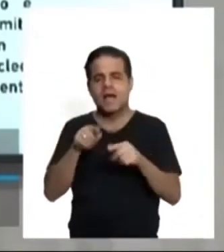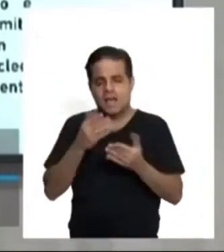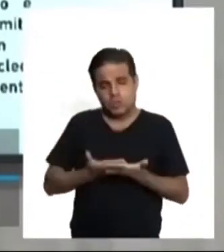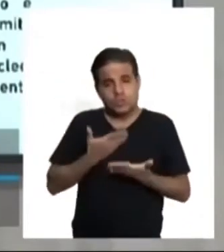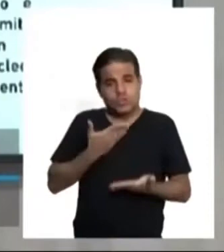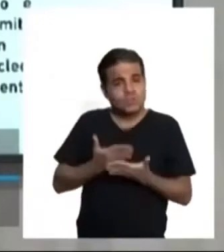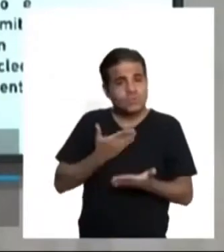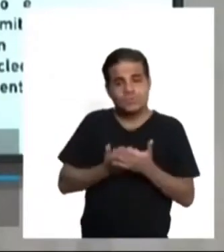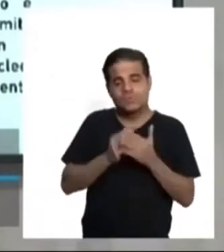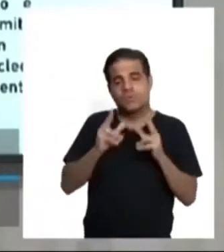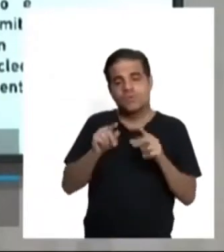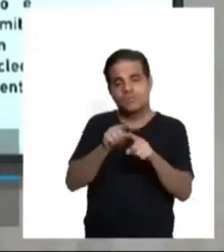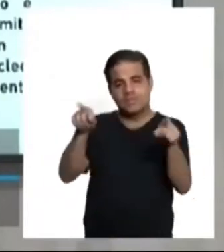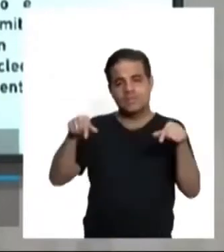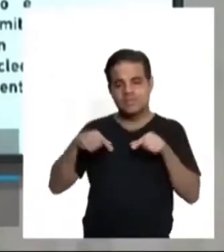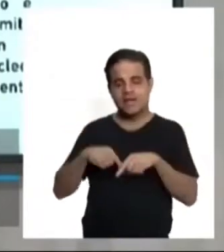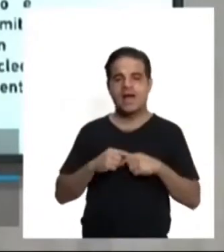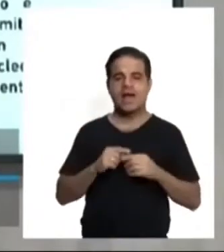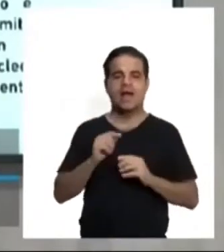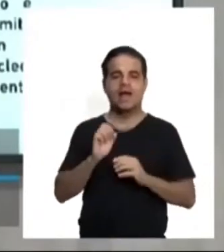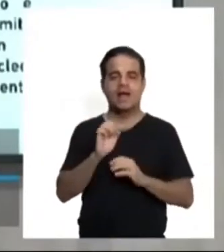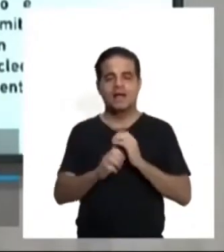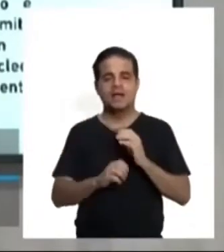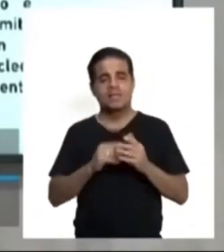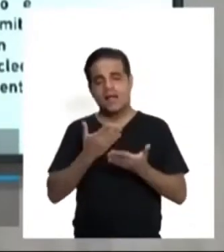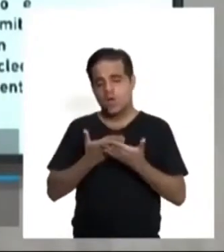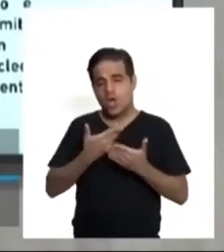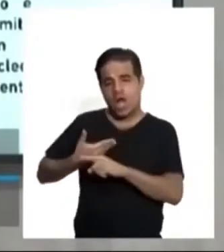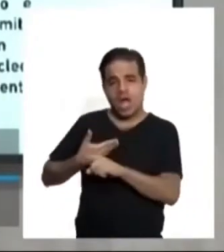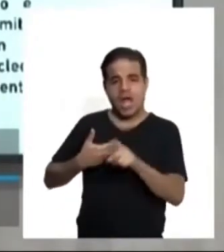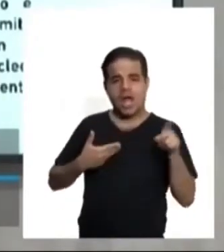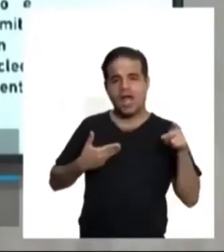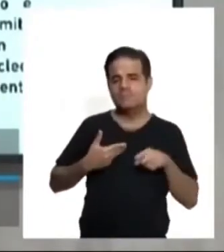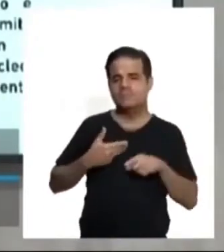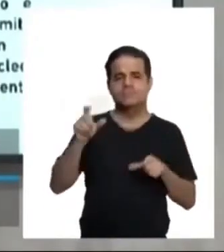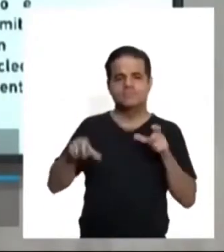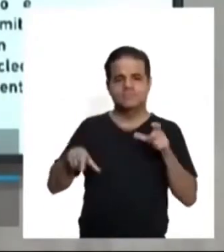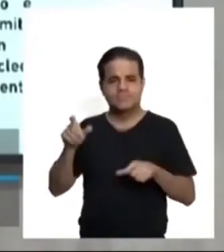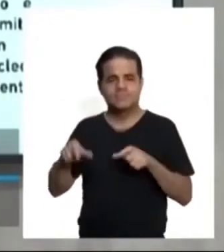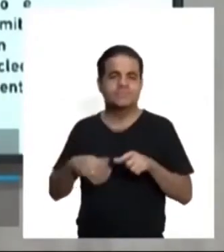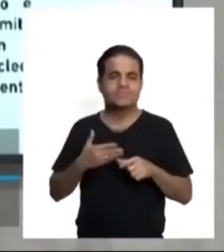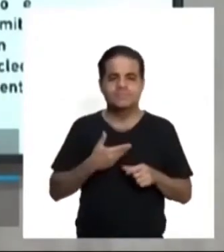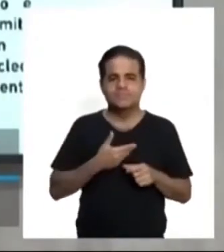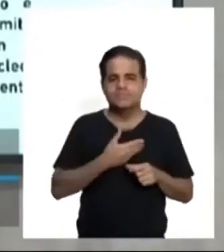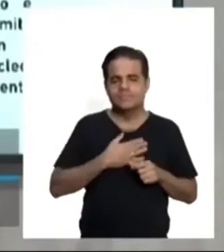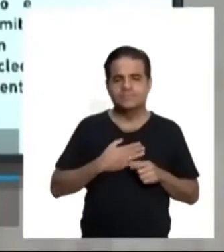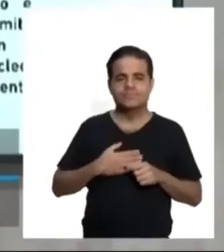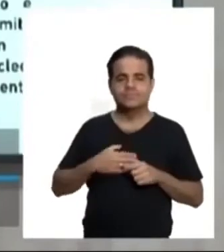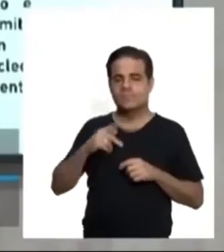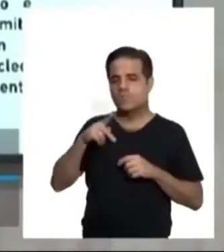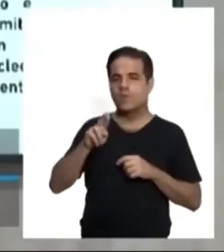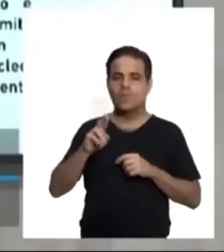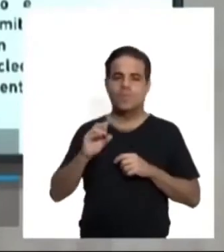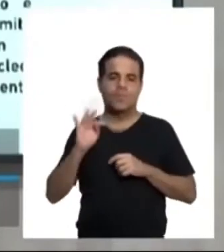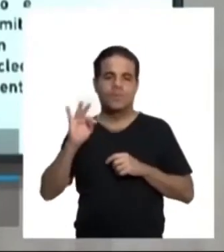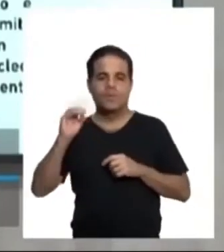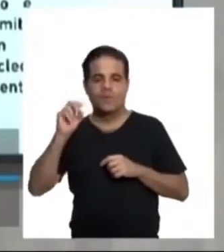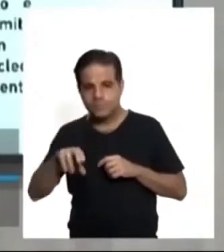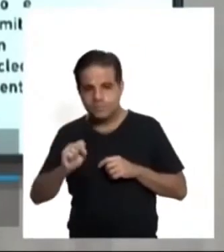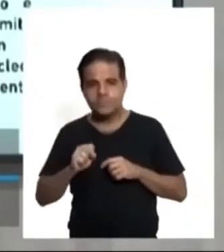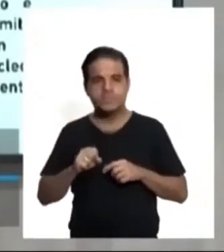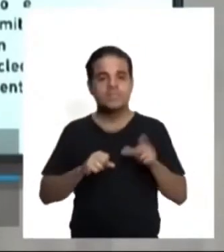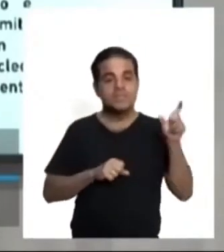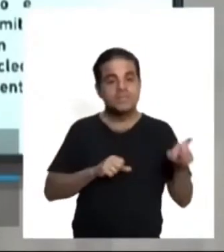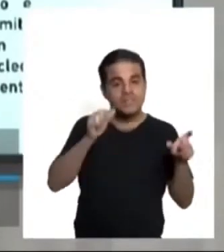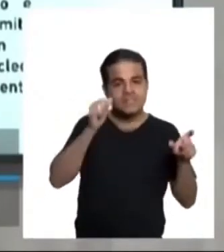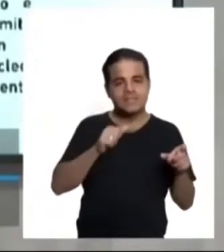estudo, né? Imagine, você tem seus colegas lá, né? Os rapazes, vamos considerar que sejam os prótons, né? E as senhoritas são o